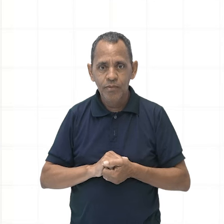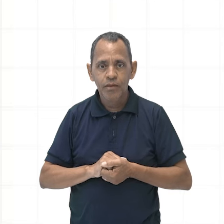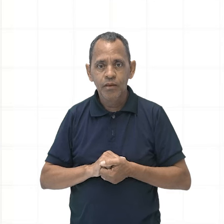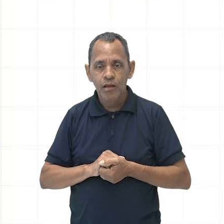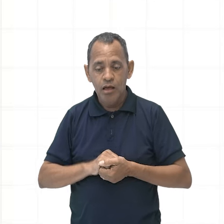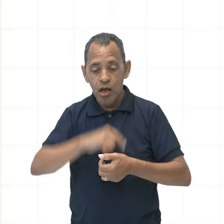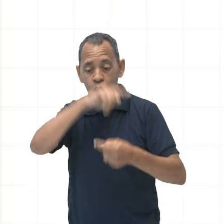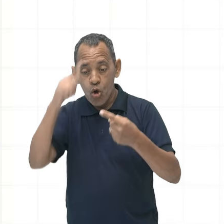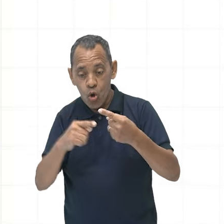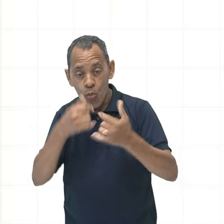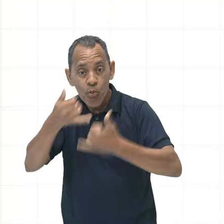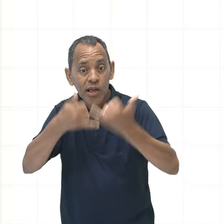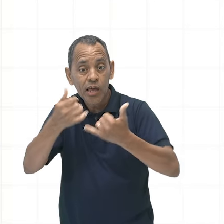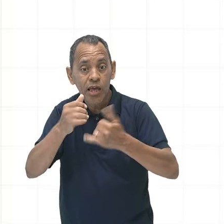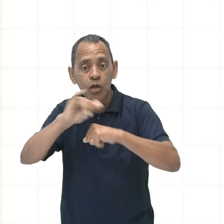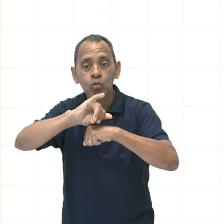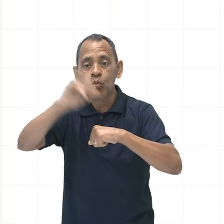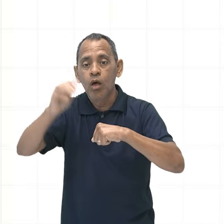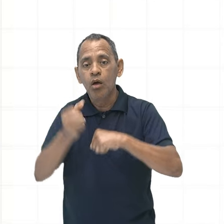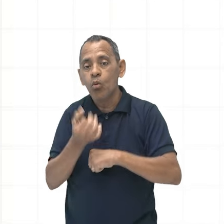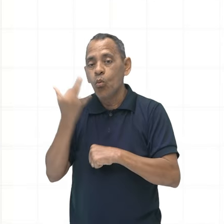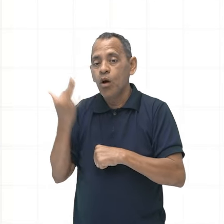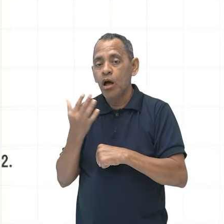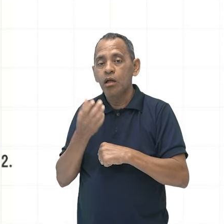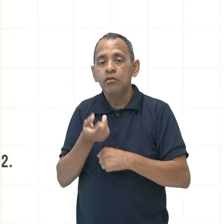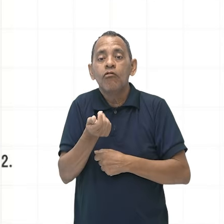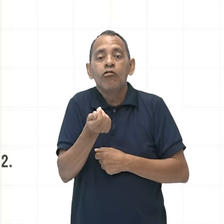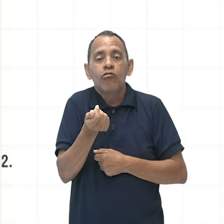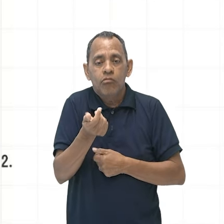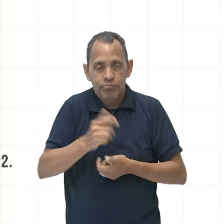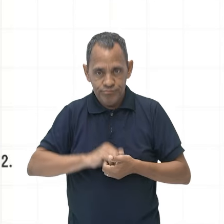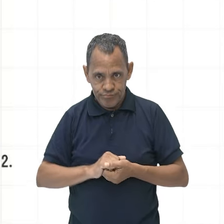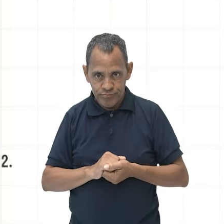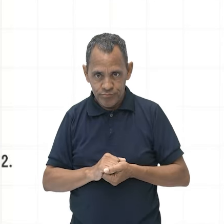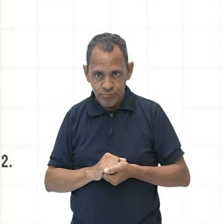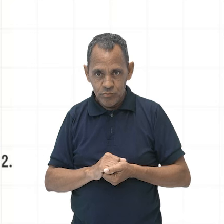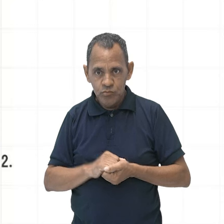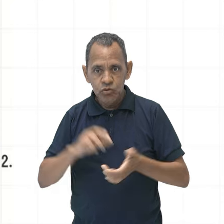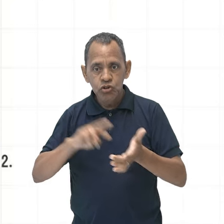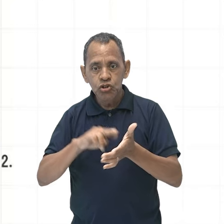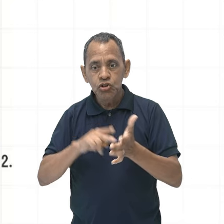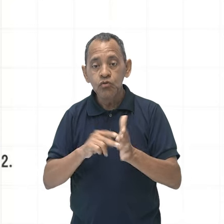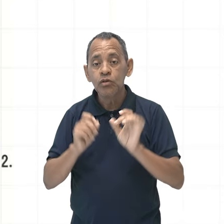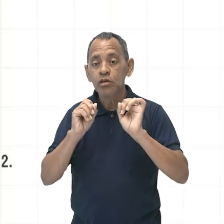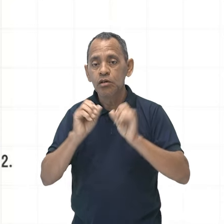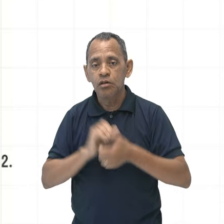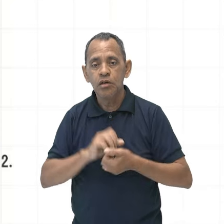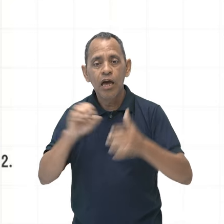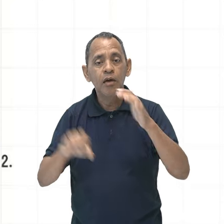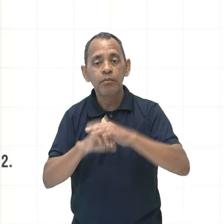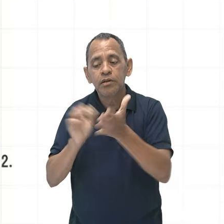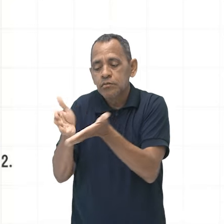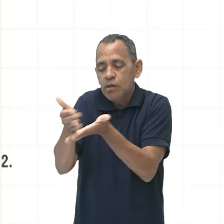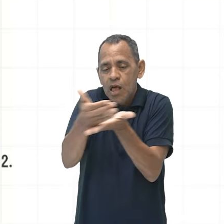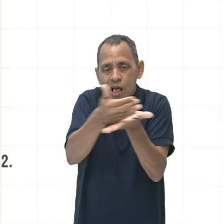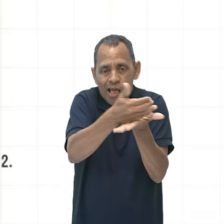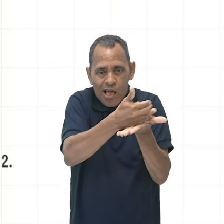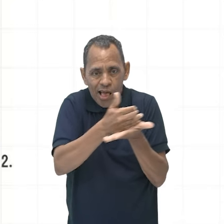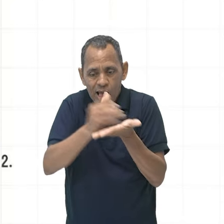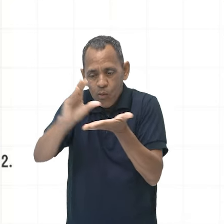quanto? Então, o que seria a receita, né? Receita total significa quanto que a empresa arrecadou durante o